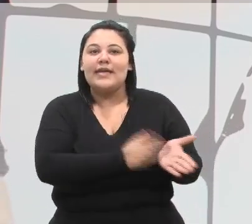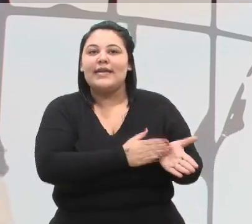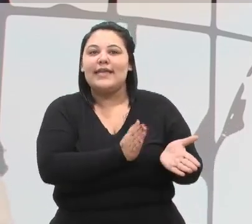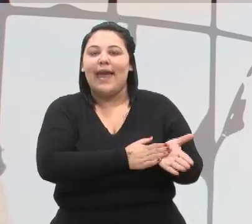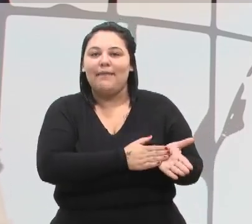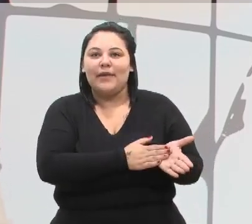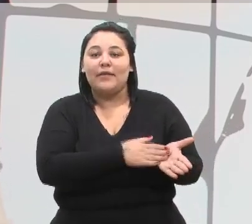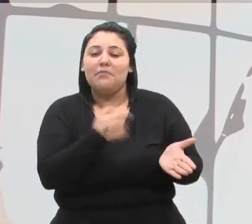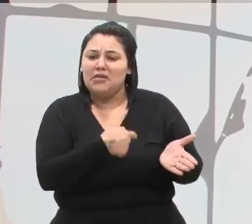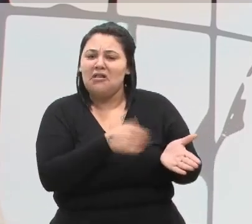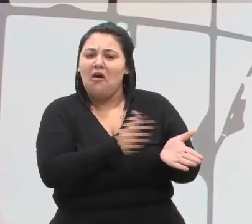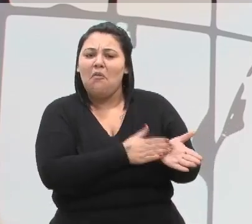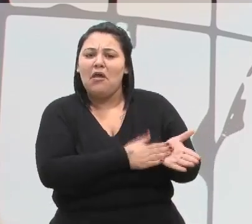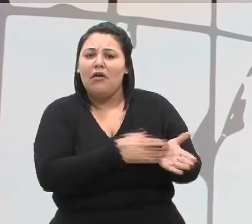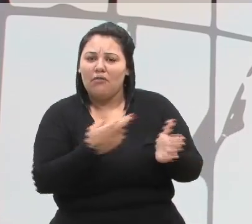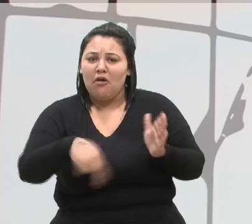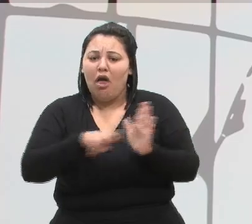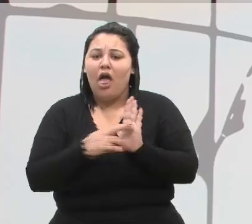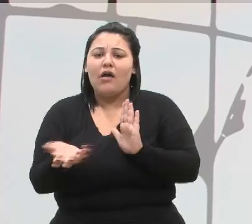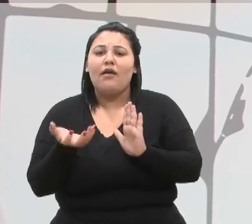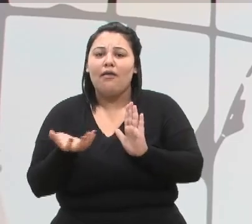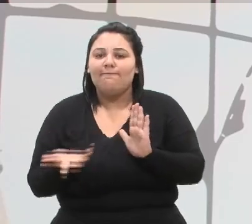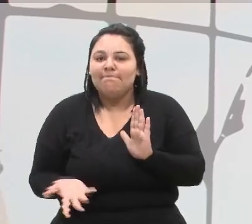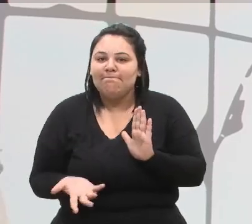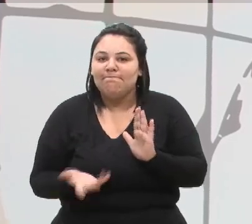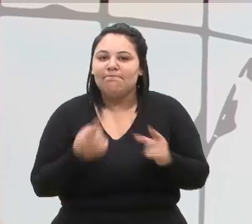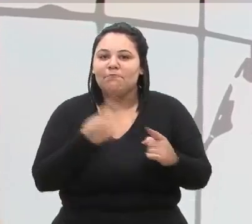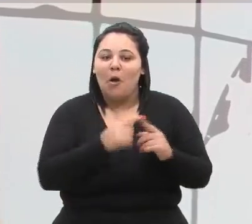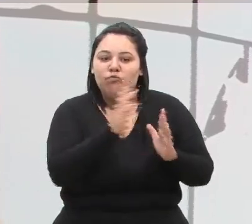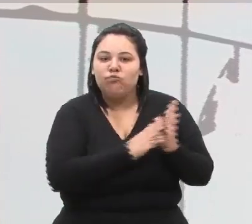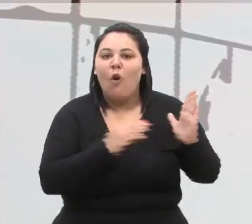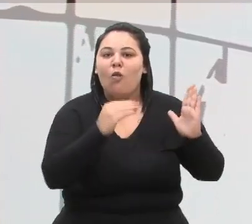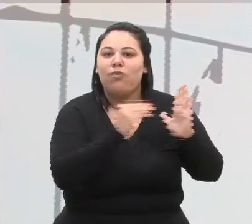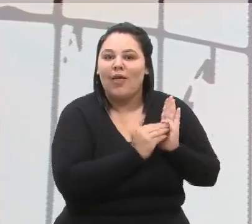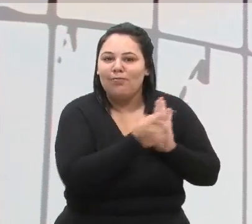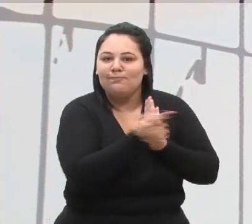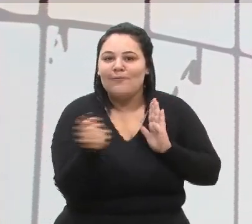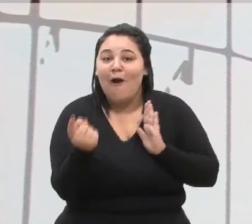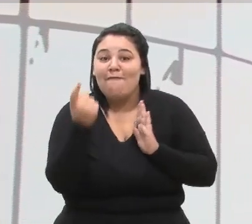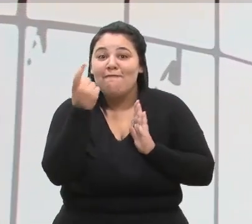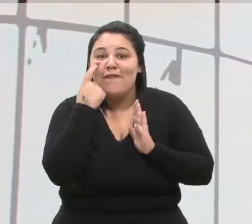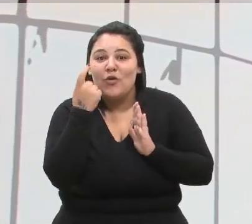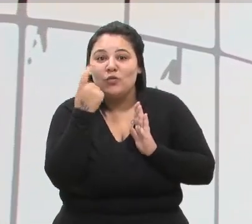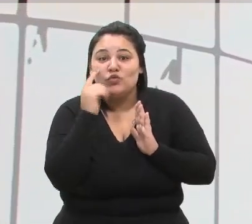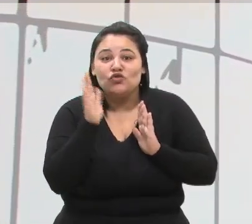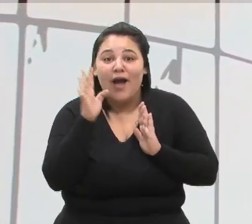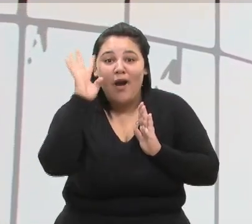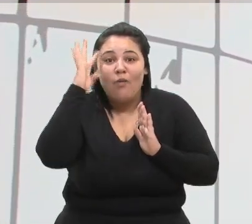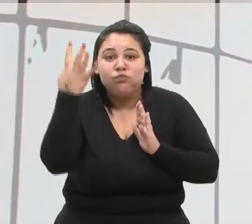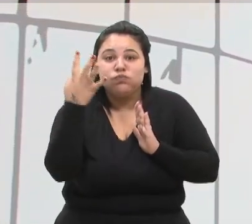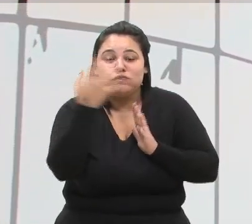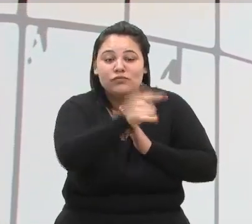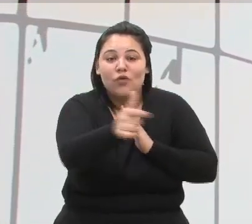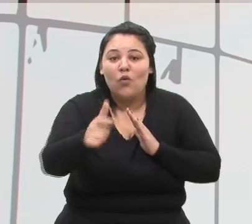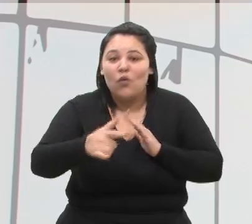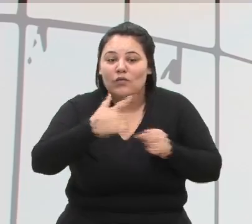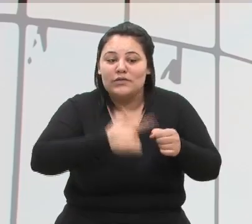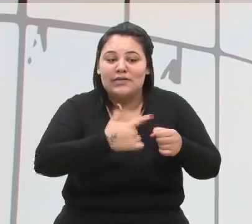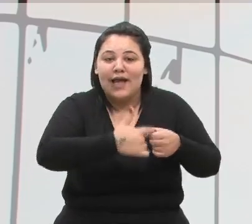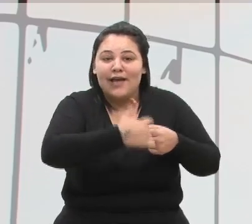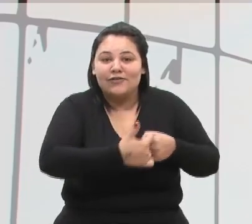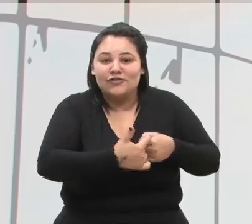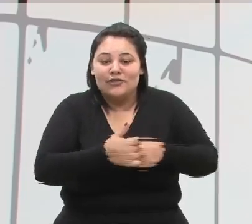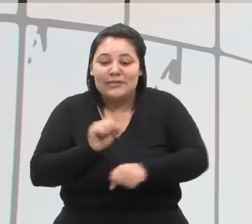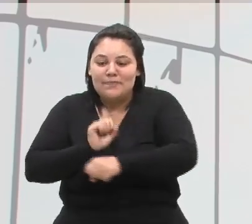o resultado de tudo isso. Por modelos que a gente viu em outros municípios, a expectativa de um resultado